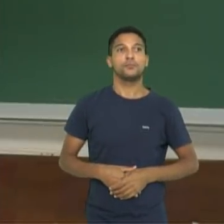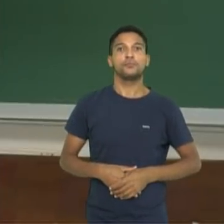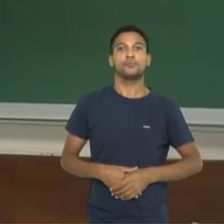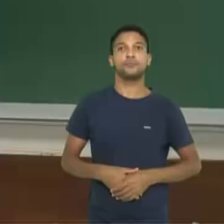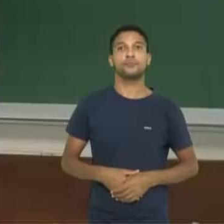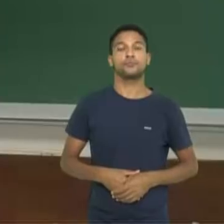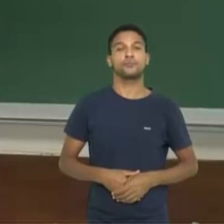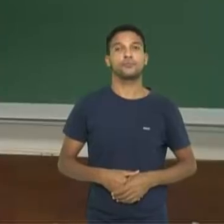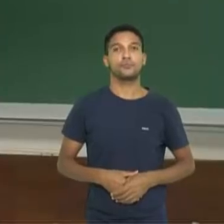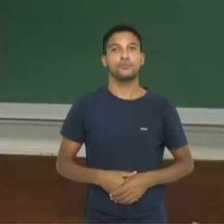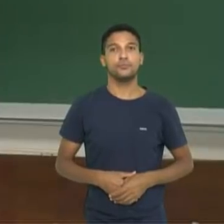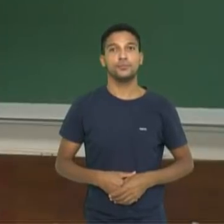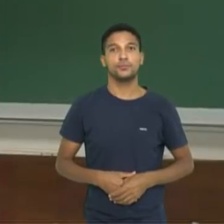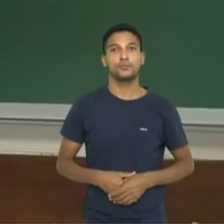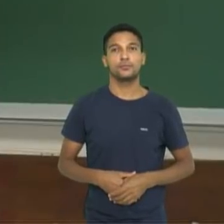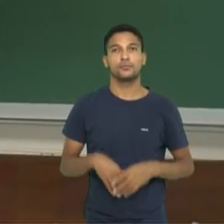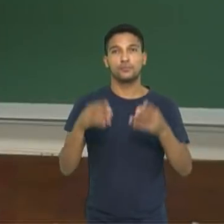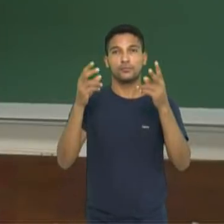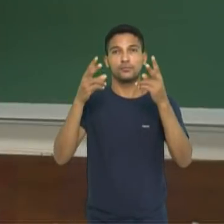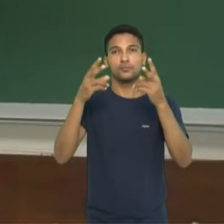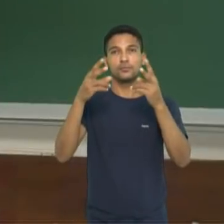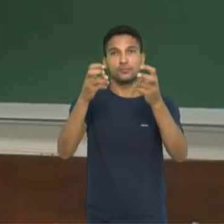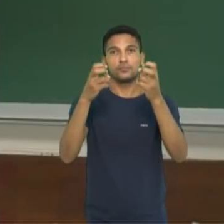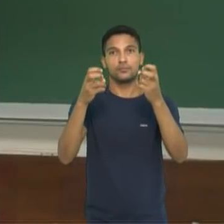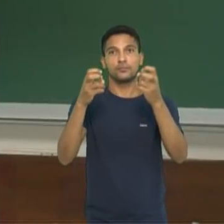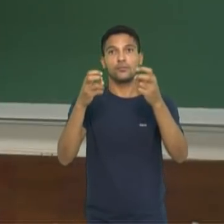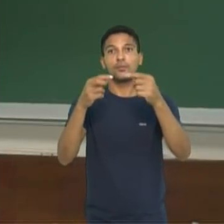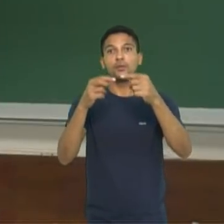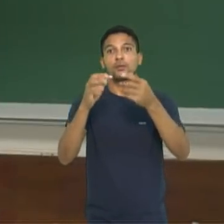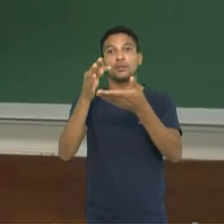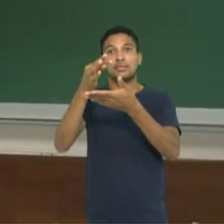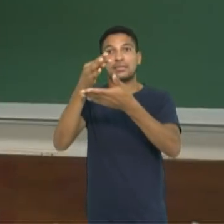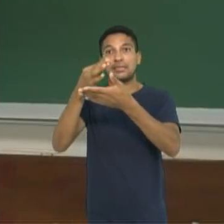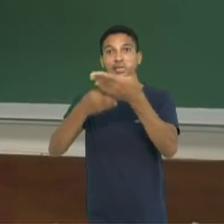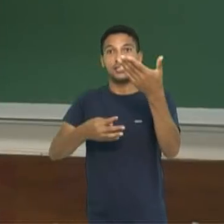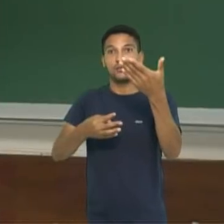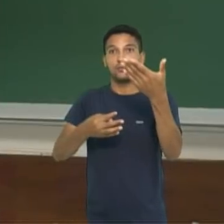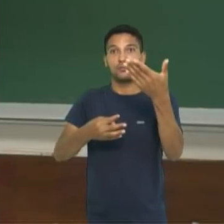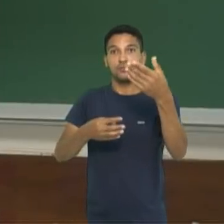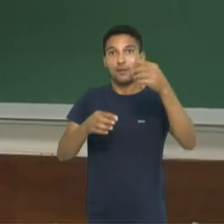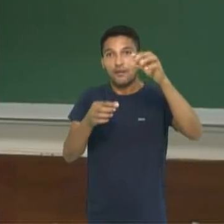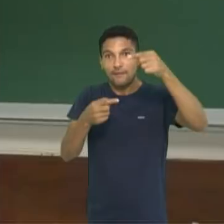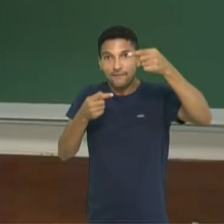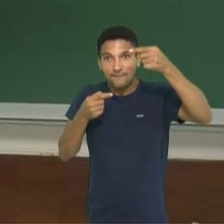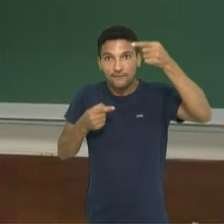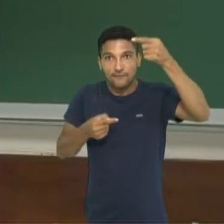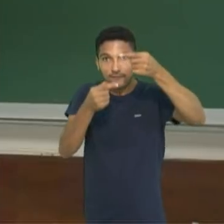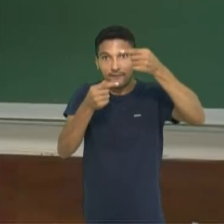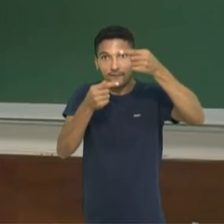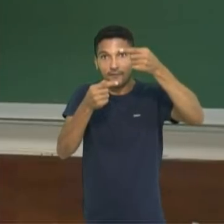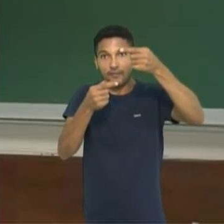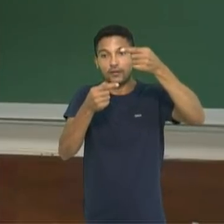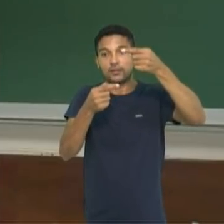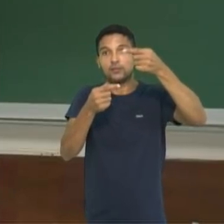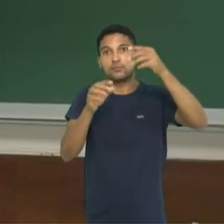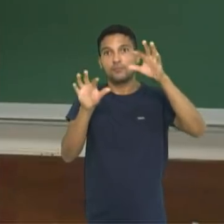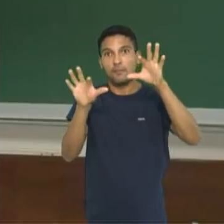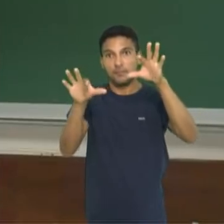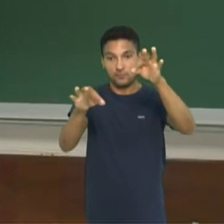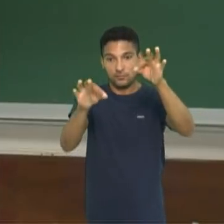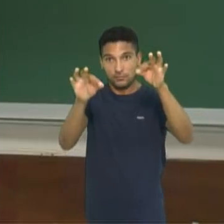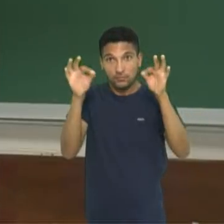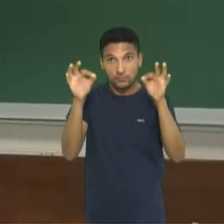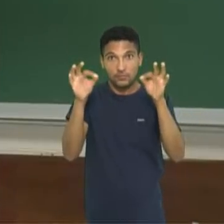de um fragmento do texto que foi extraído, a gente fez o quê? A gente colocou entre parênteses e reticência dentro dos parênteses, ok?